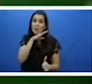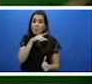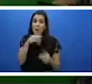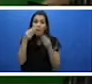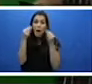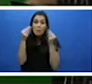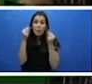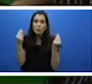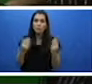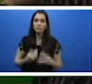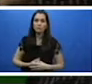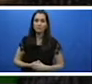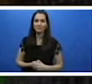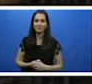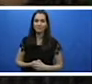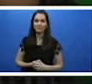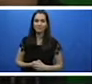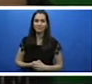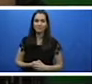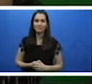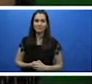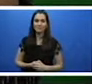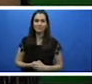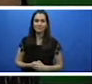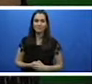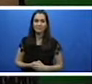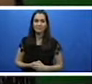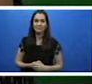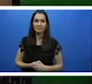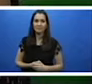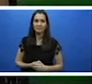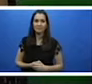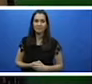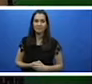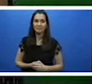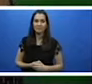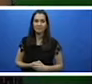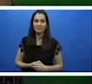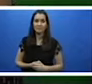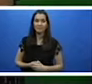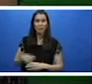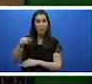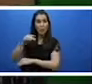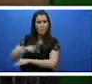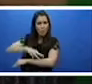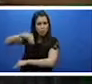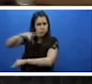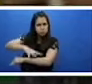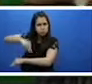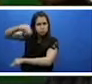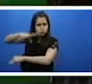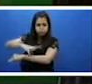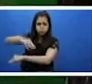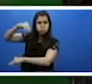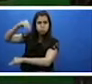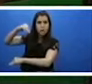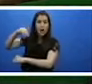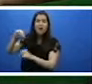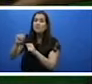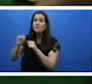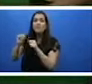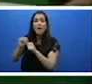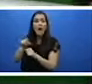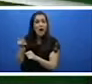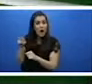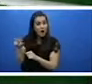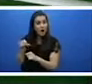importância tem um significado. A transformação. O volume maior faz com que